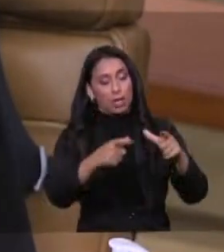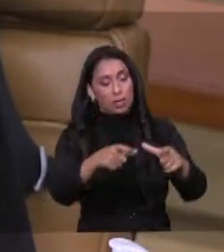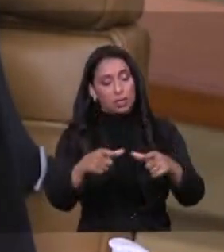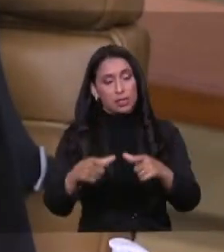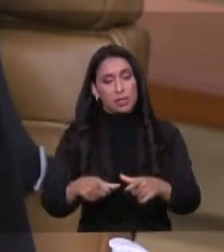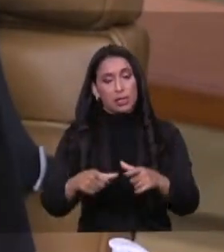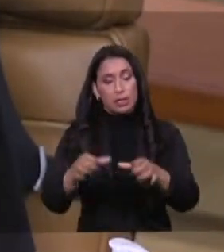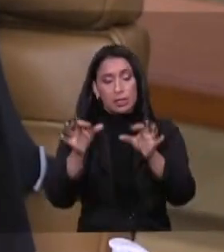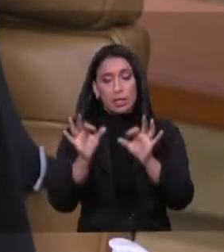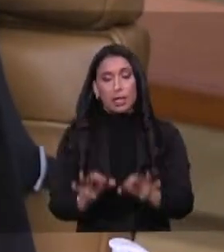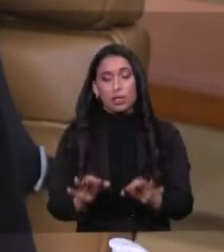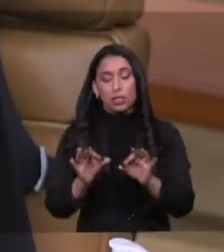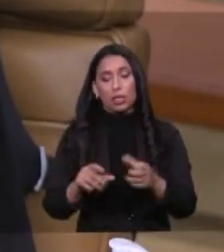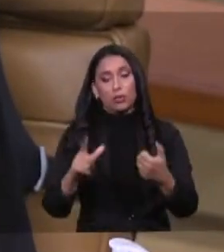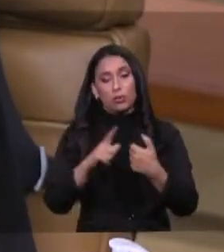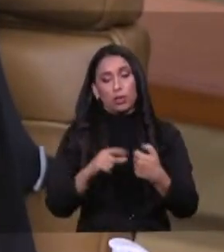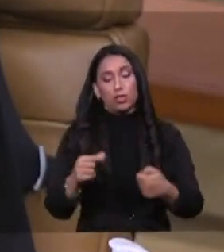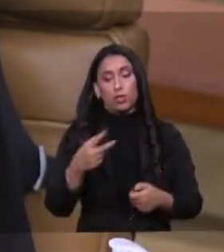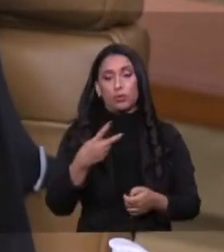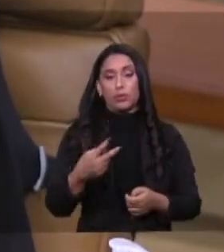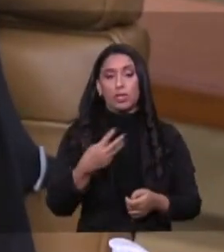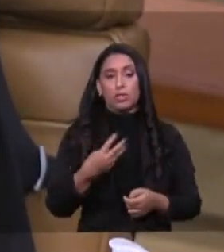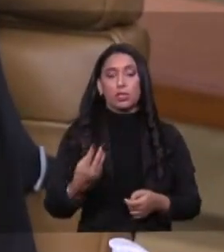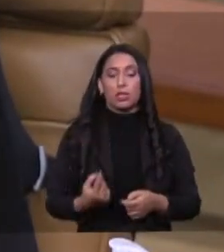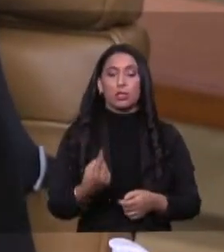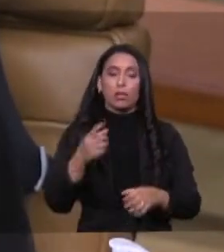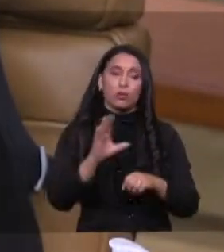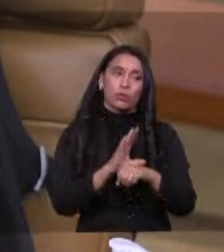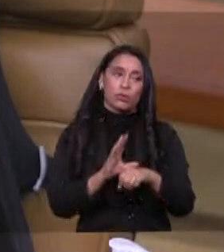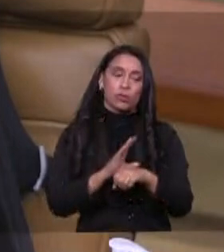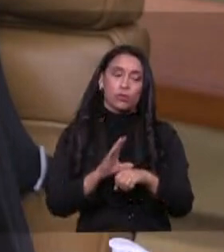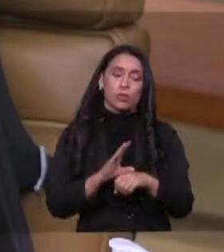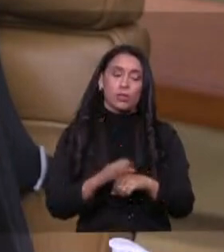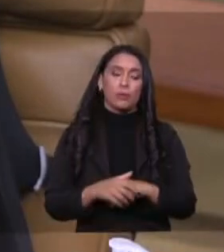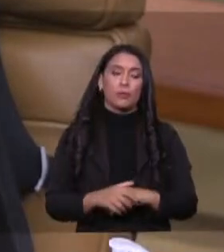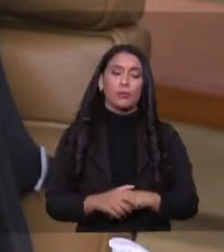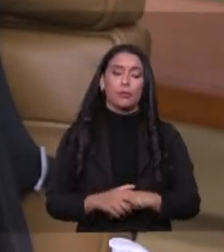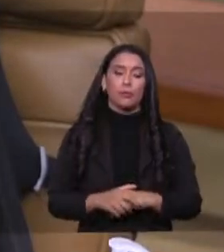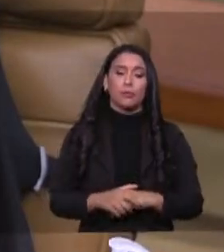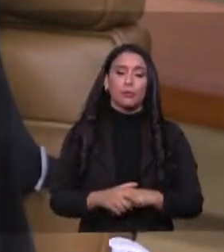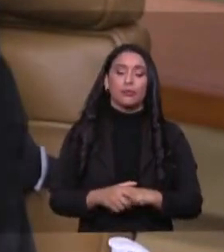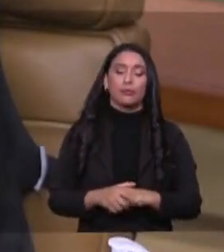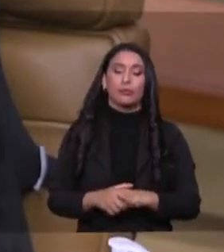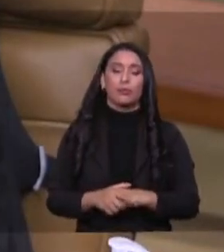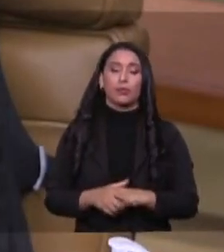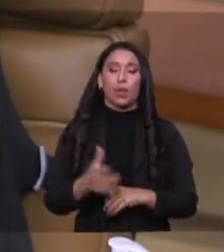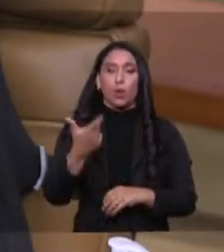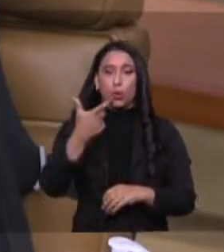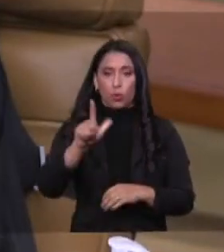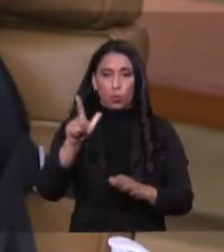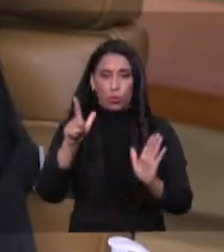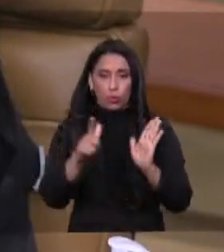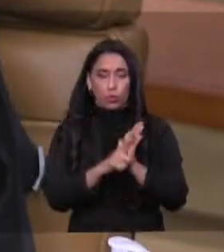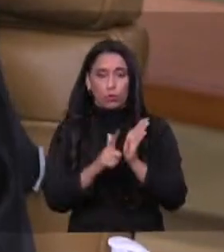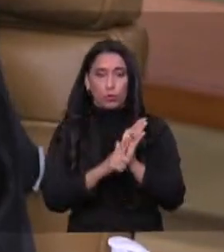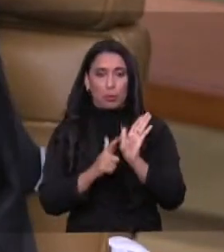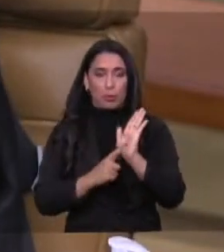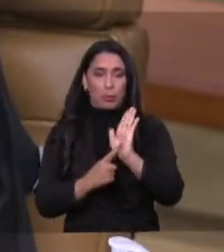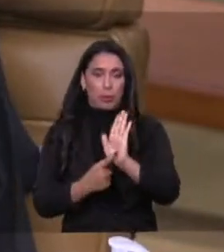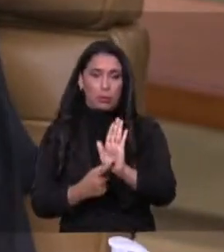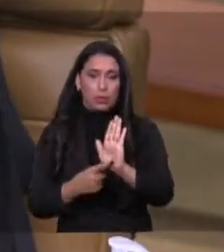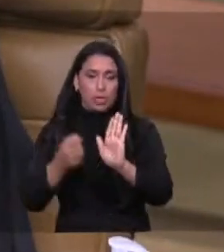correspondentes à luz do artigo 231 da Constituição. Por último, apenas a título de